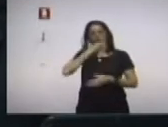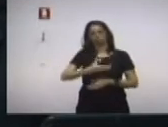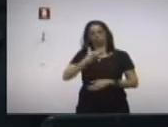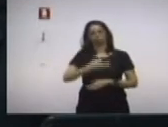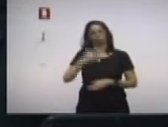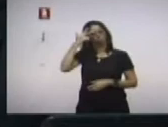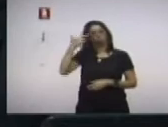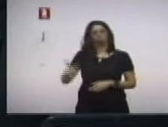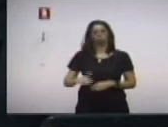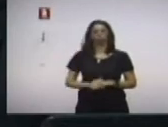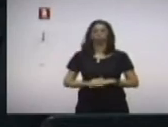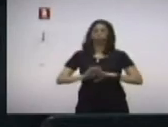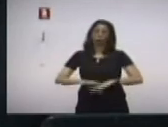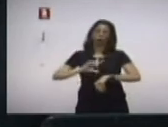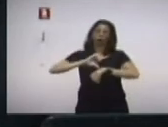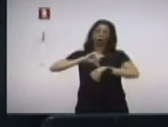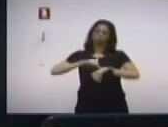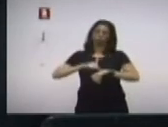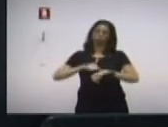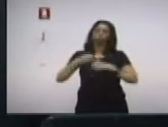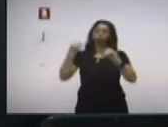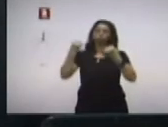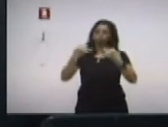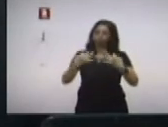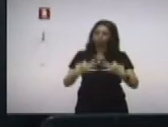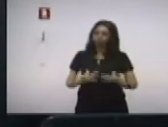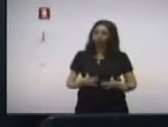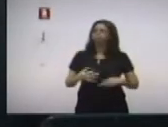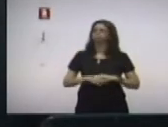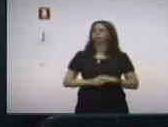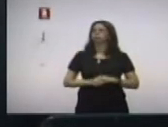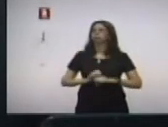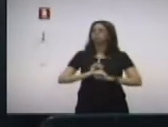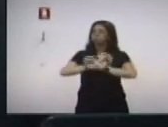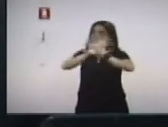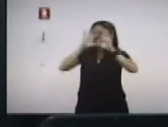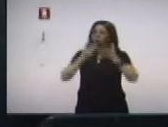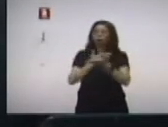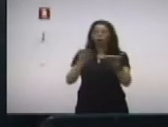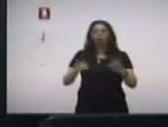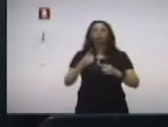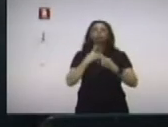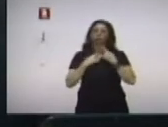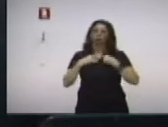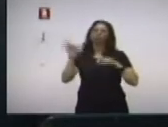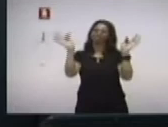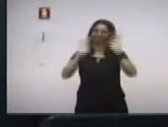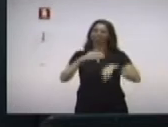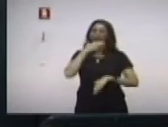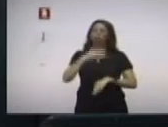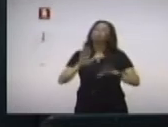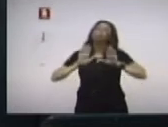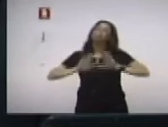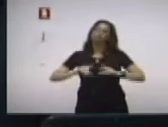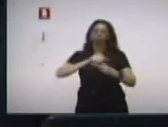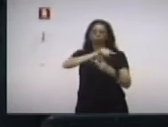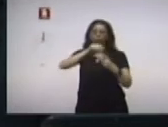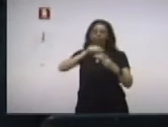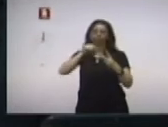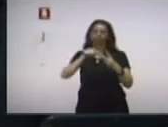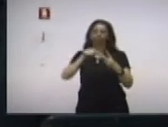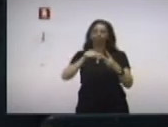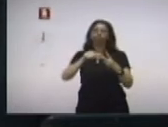os anos então apenas para deixar claro é o meu desejo de feliz natal mas essas duas situações